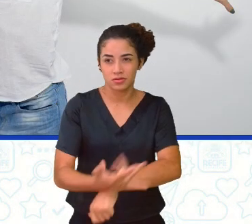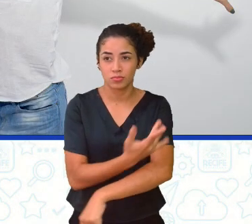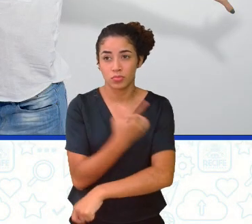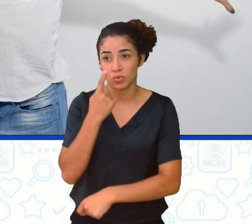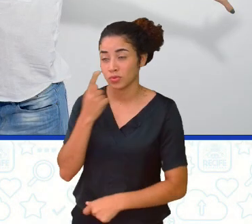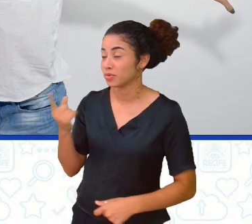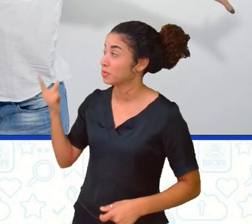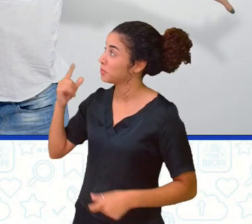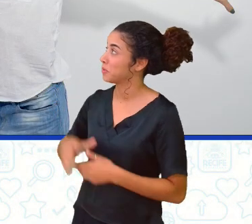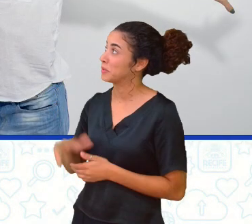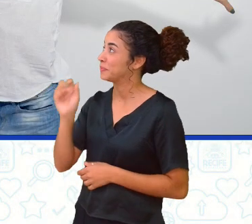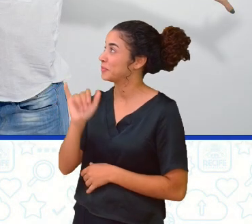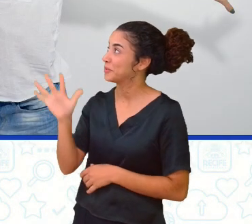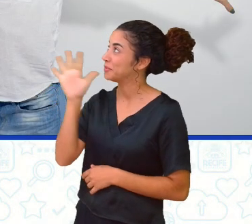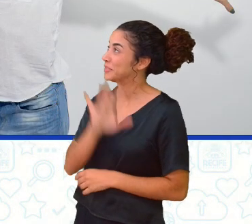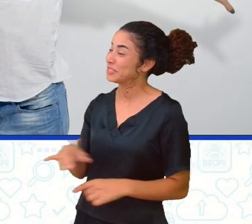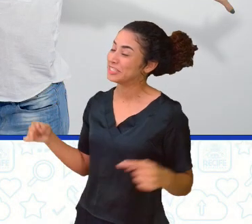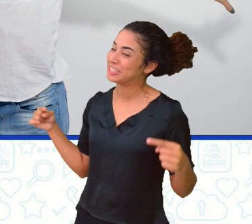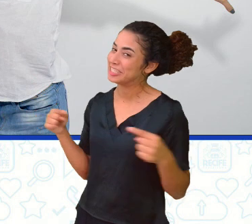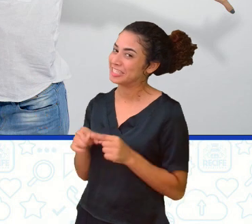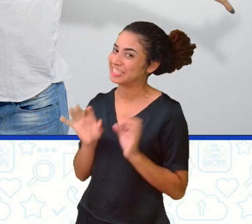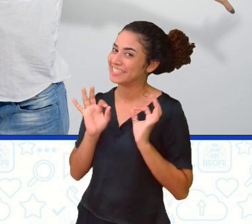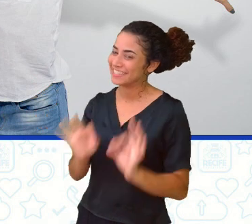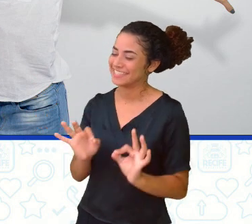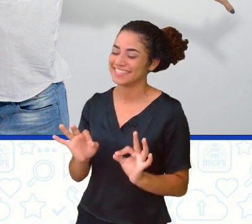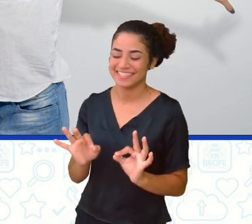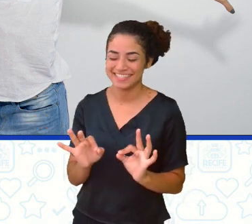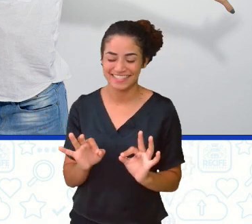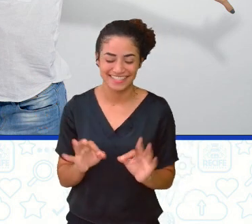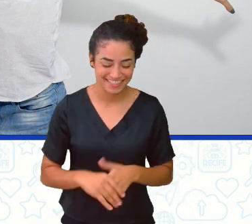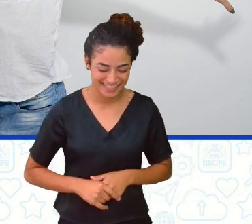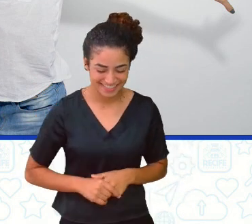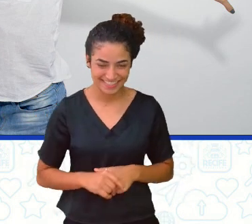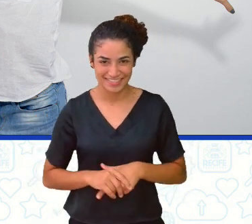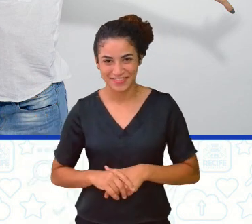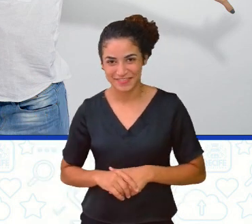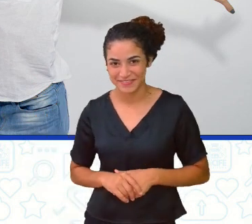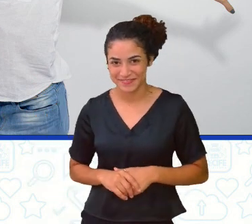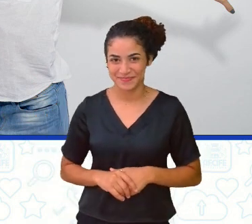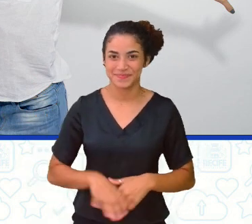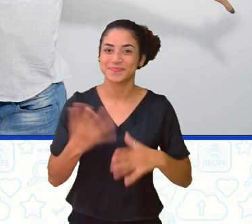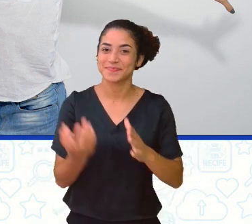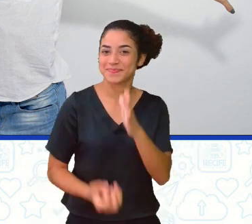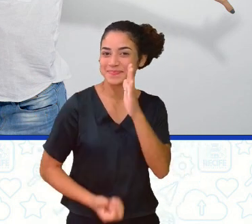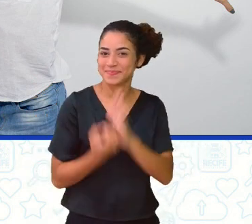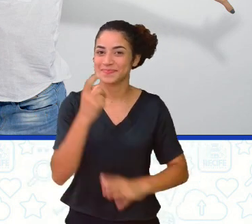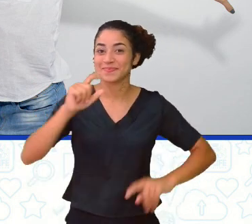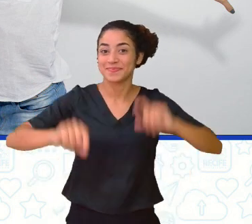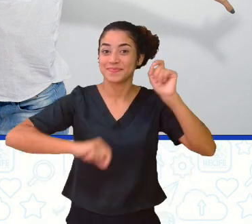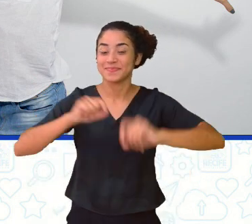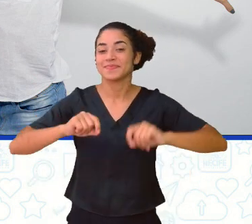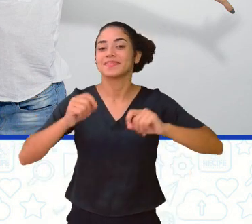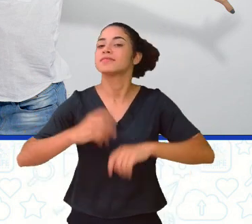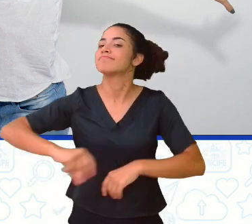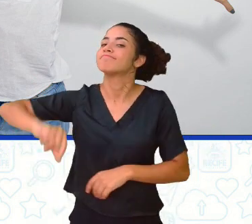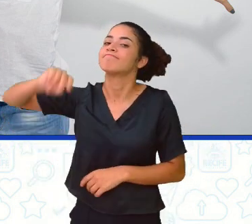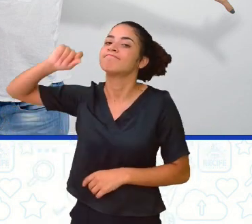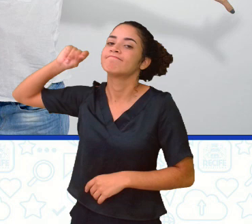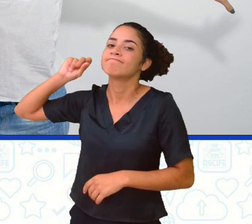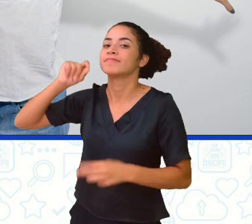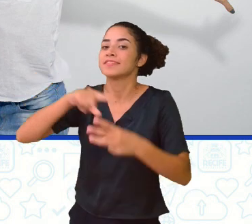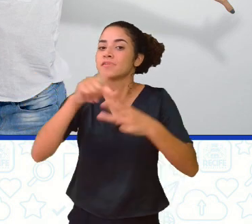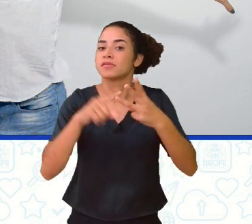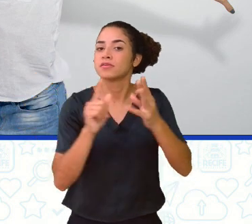é a mais... Ela fala tudo por si só. Também com origem na antiguidade, esse é um dos